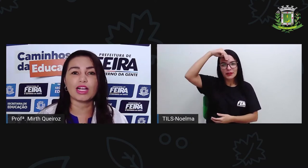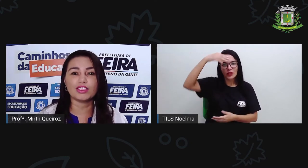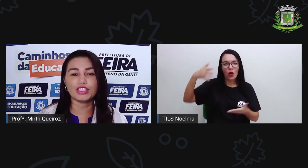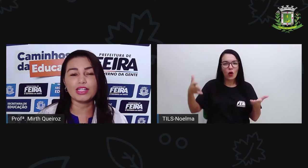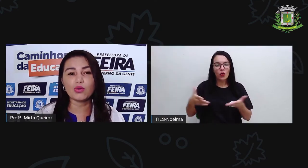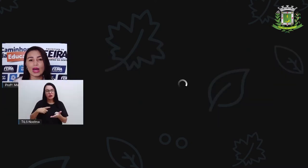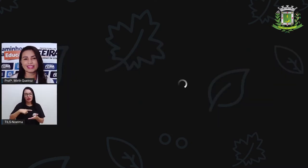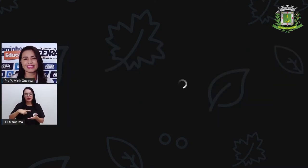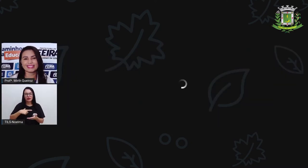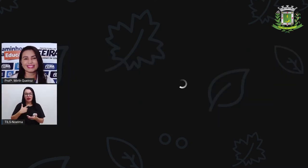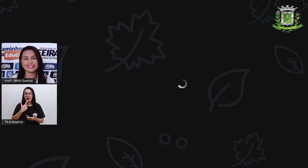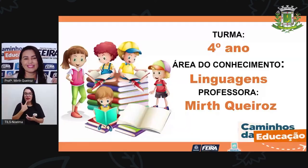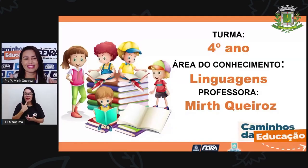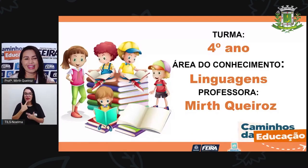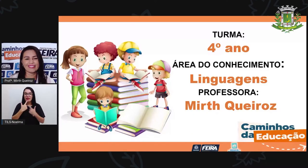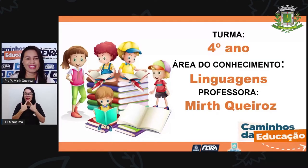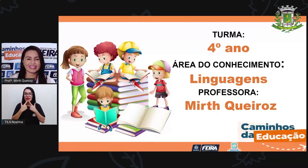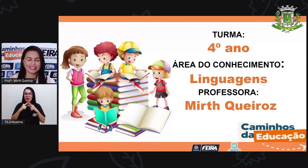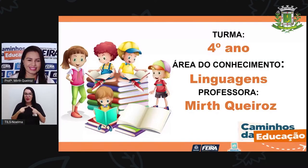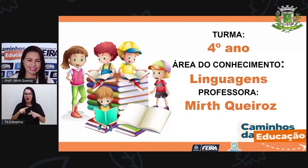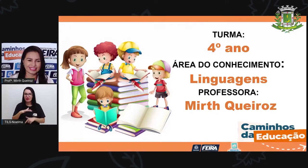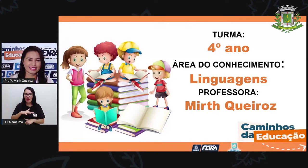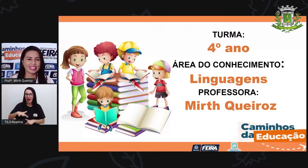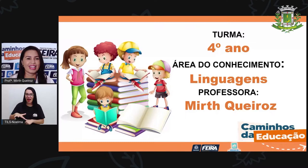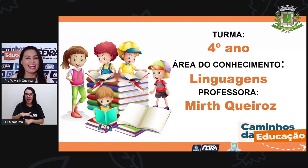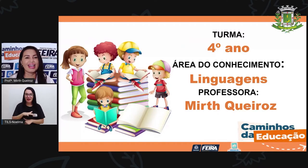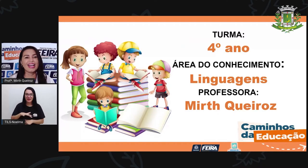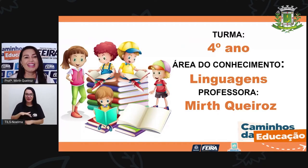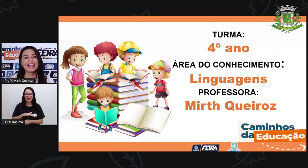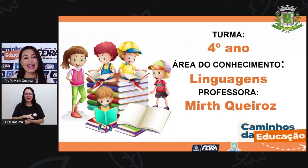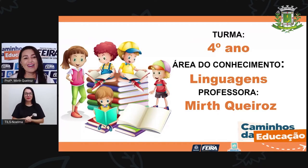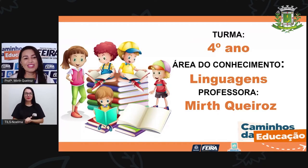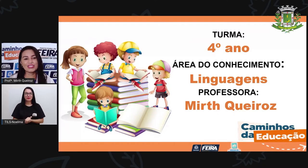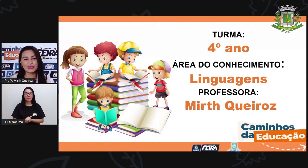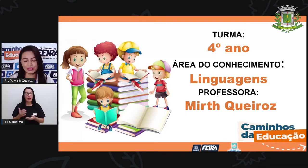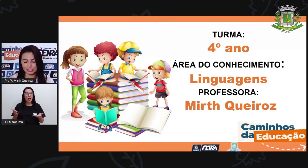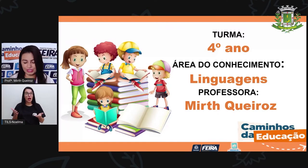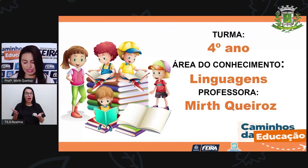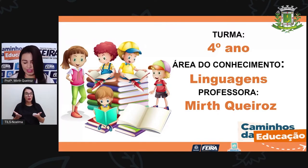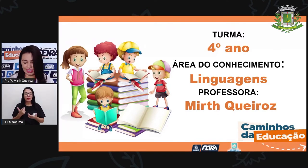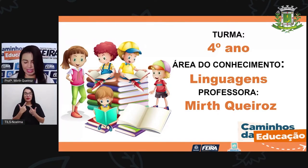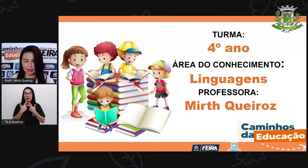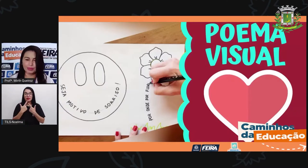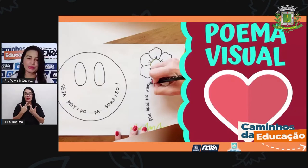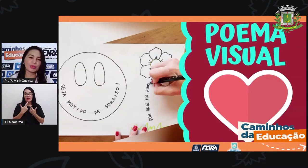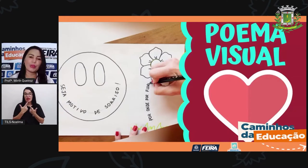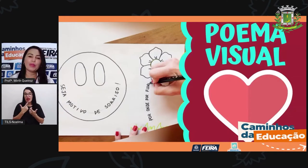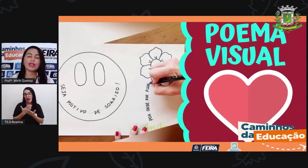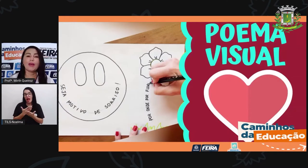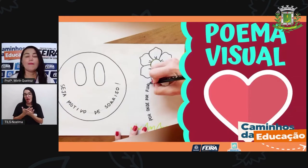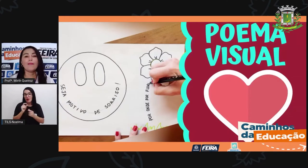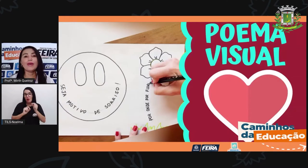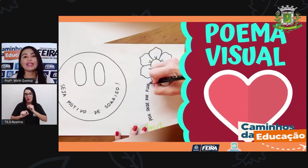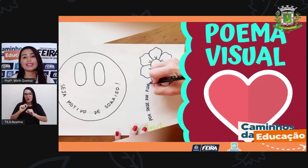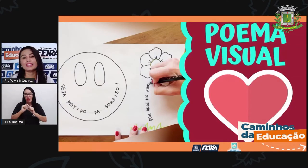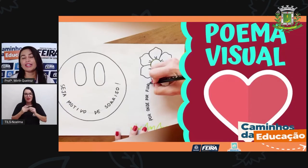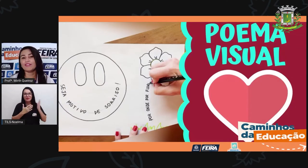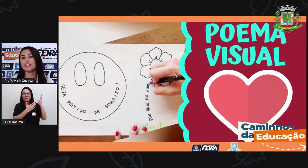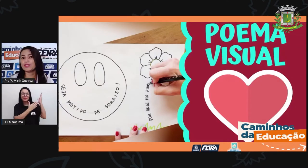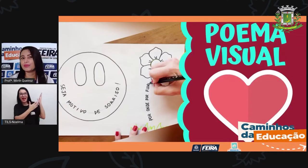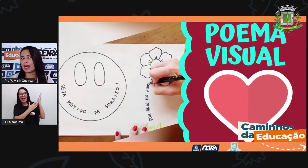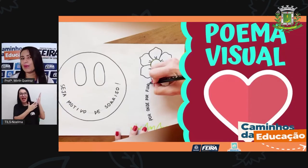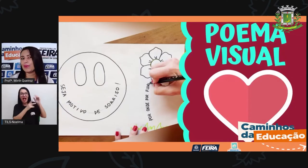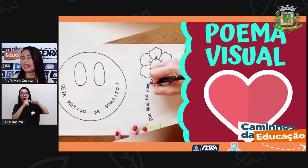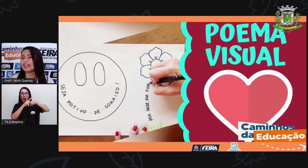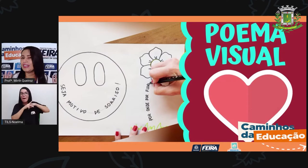teremos aula de linguagem. Vamos à aula? Na aula de hoje nós falaremos sobre poesia